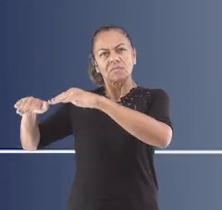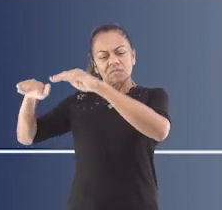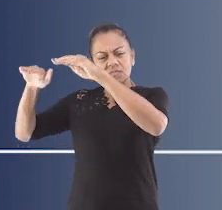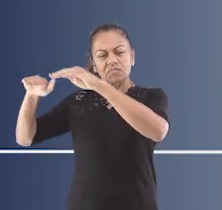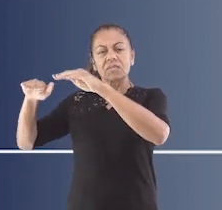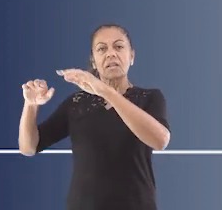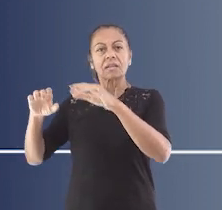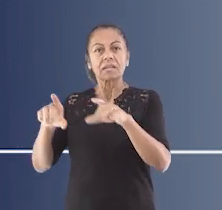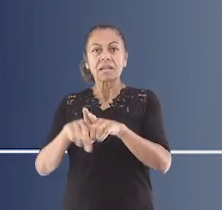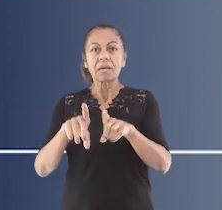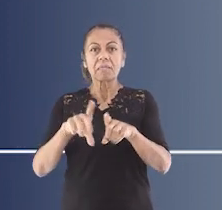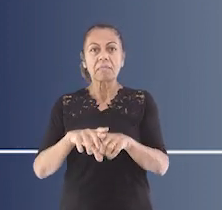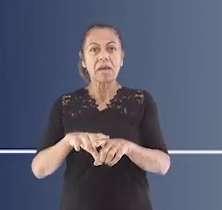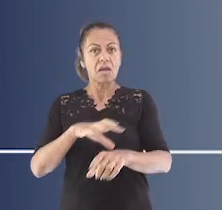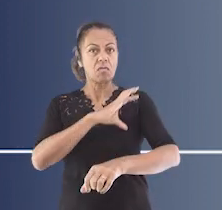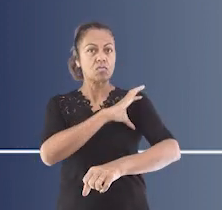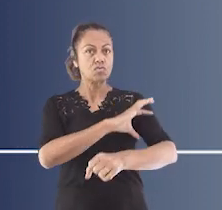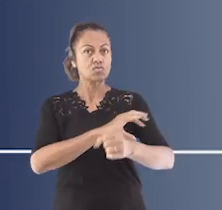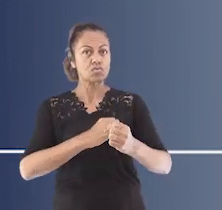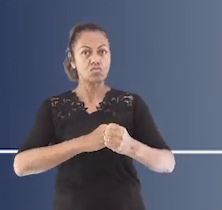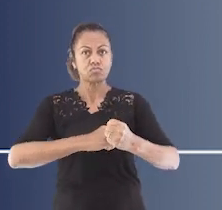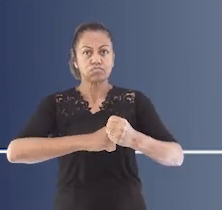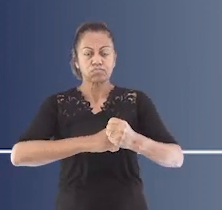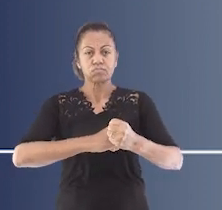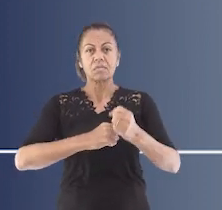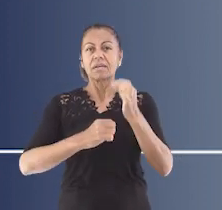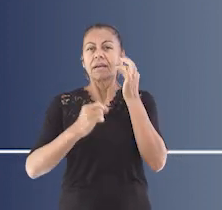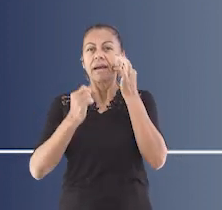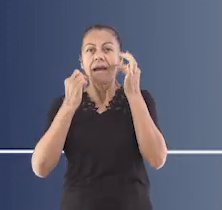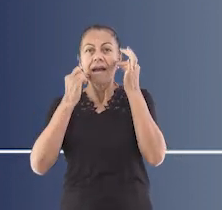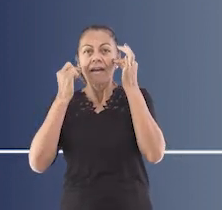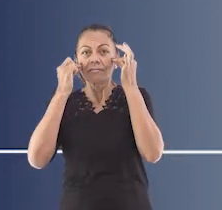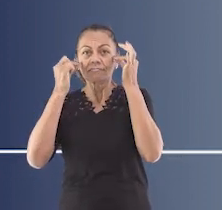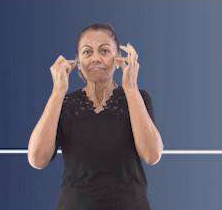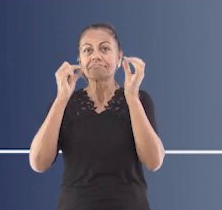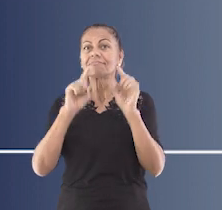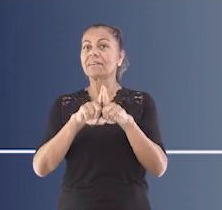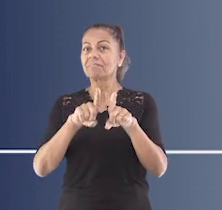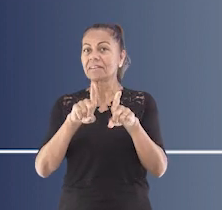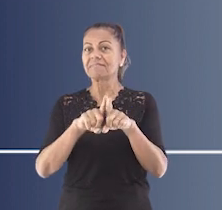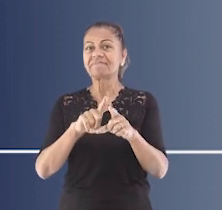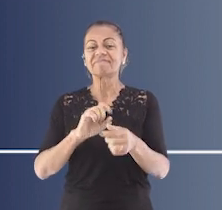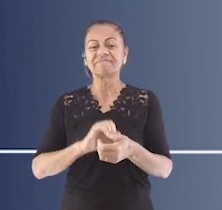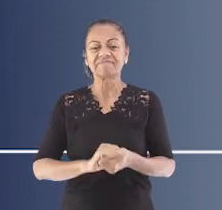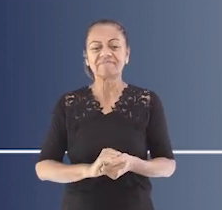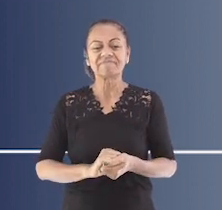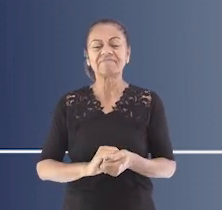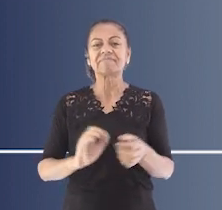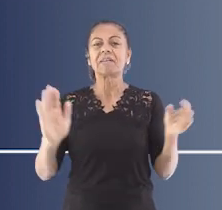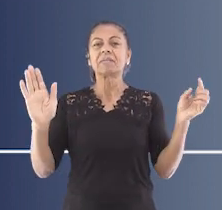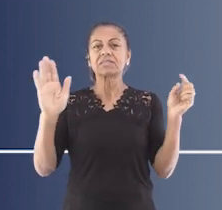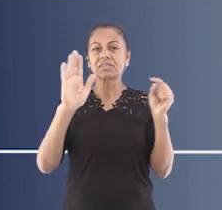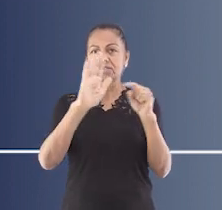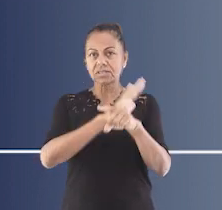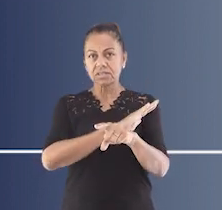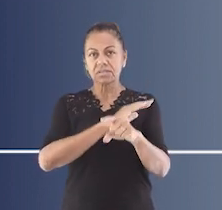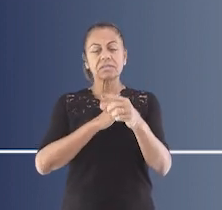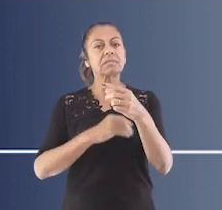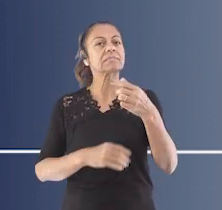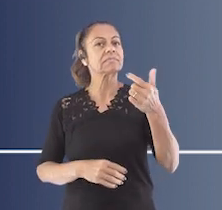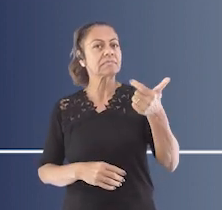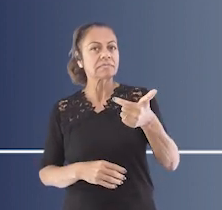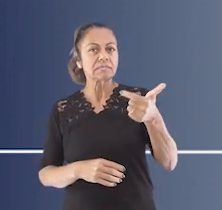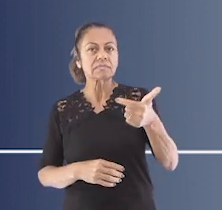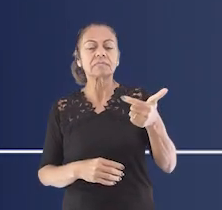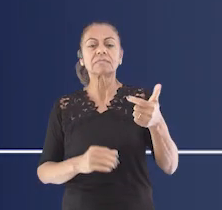o crescimento acelerado do corpo, o aumento da massa muscular, cravos e espinhas